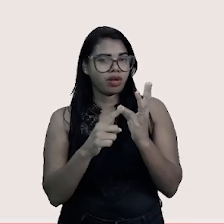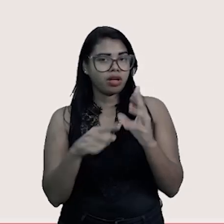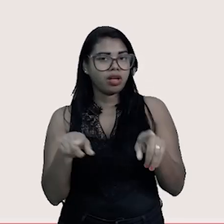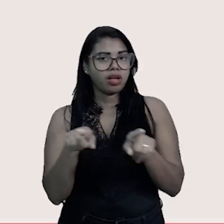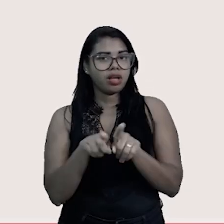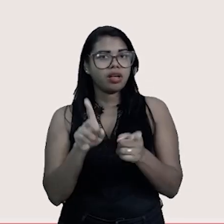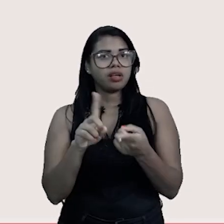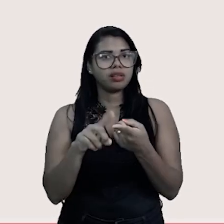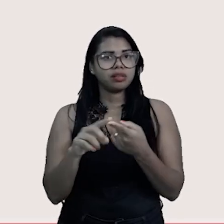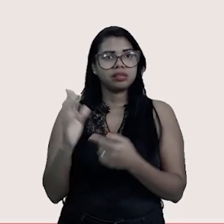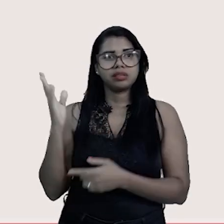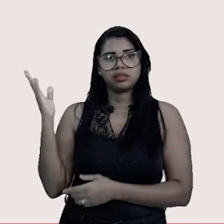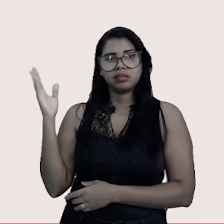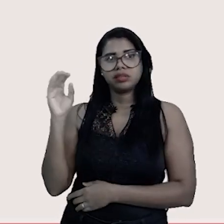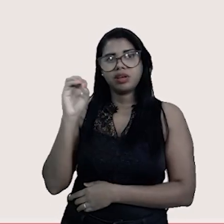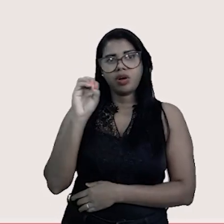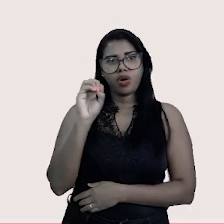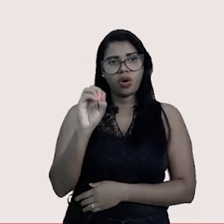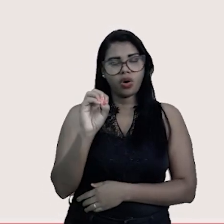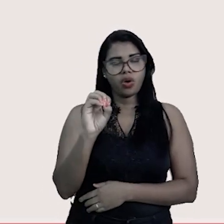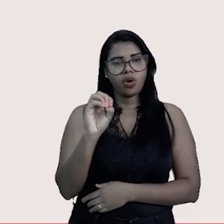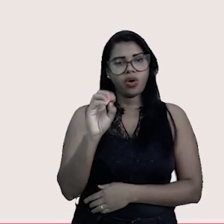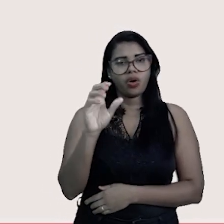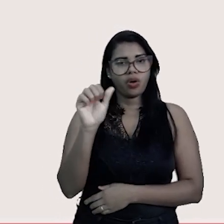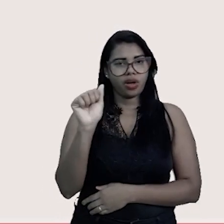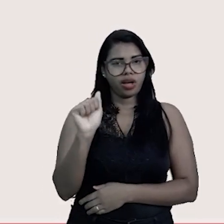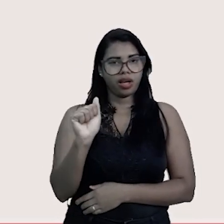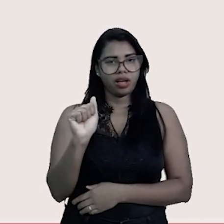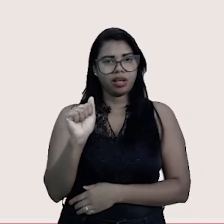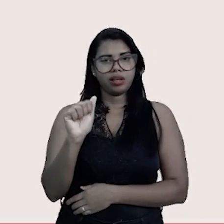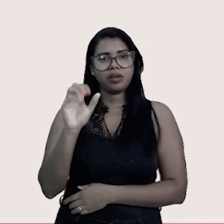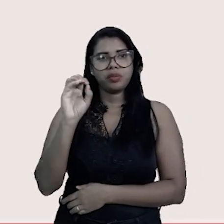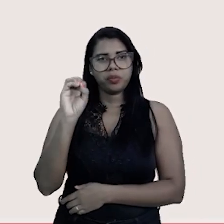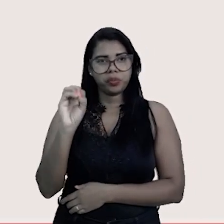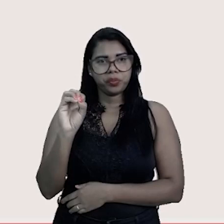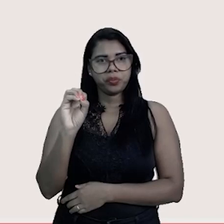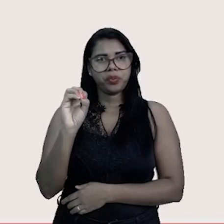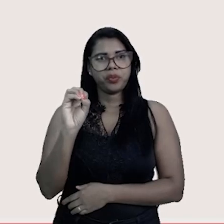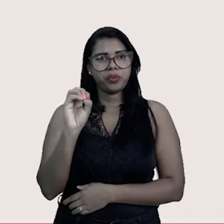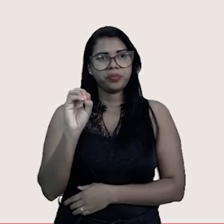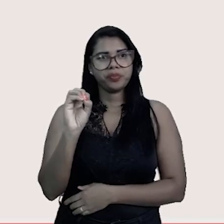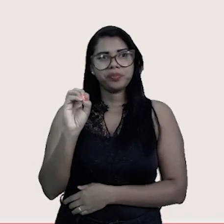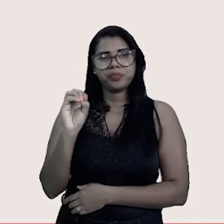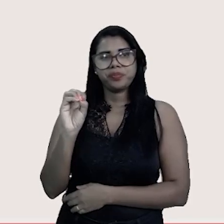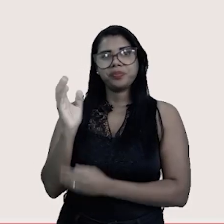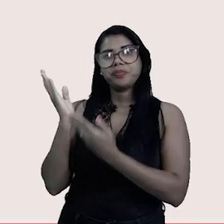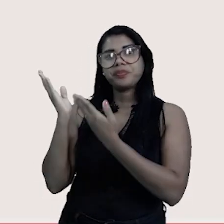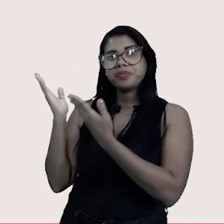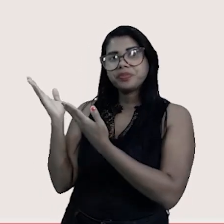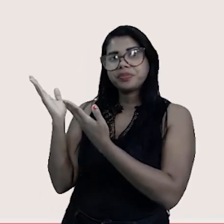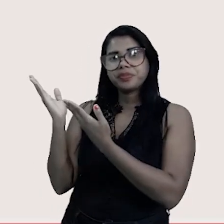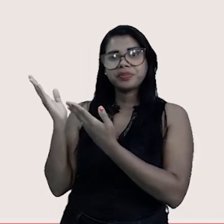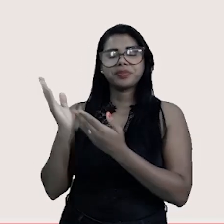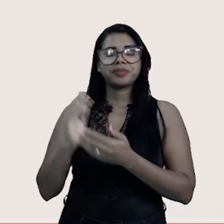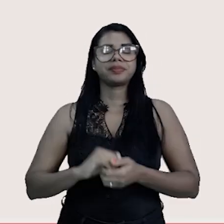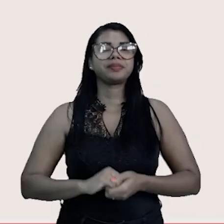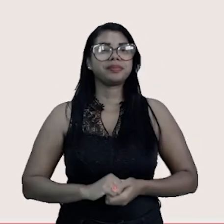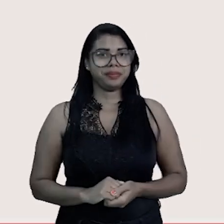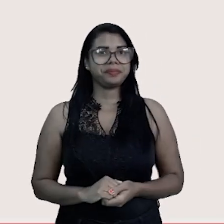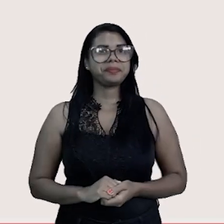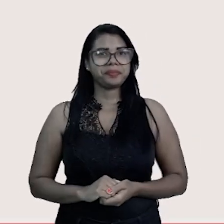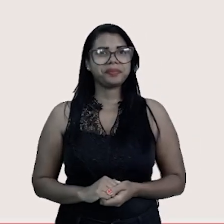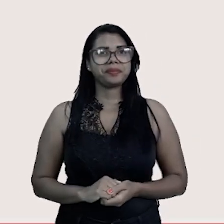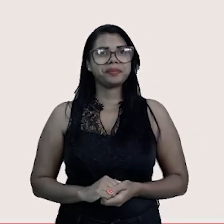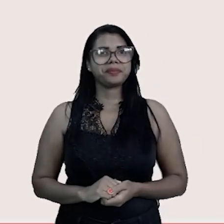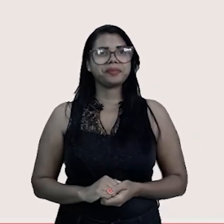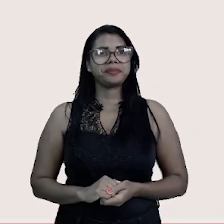vogal O, ó, A, O, O, tá vendo aqui, ó? Observe, então isso aí,